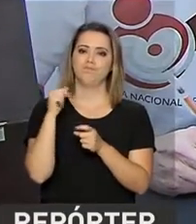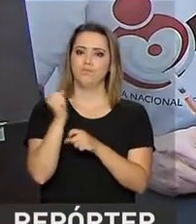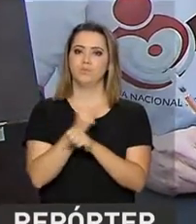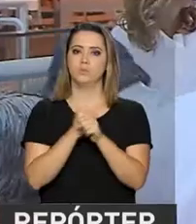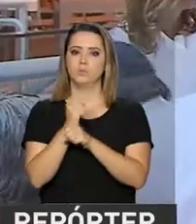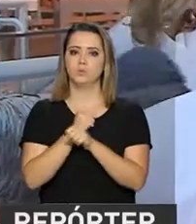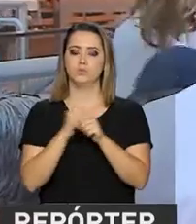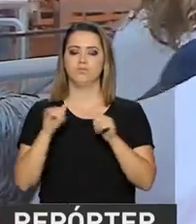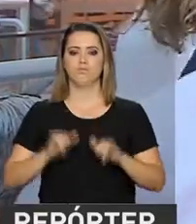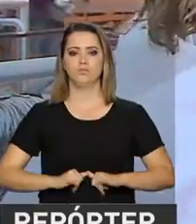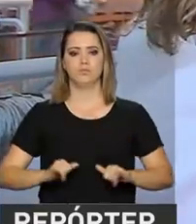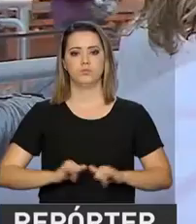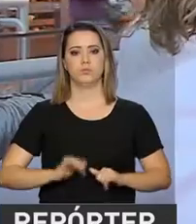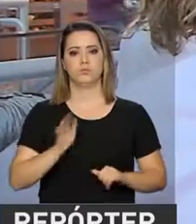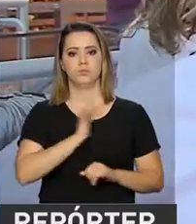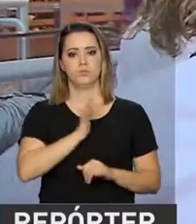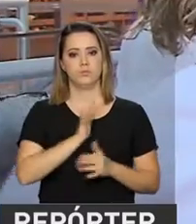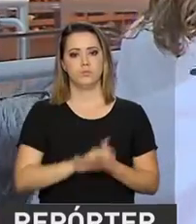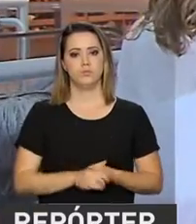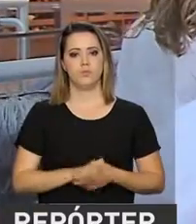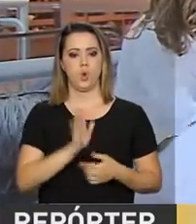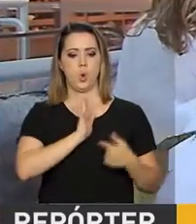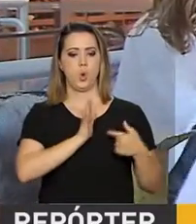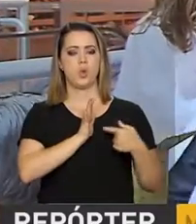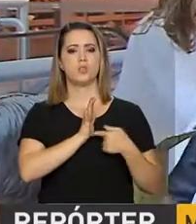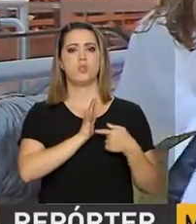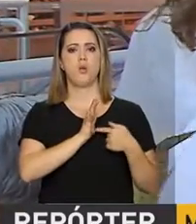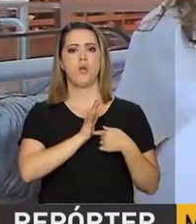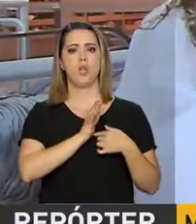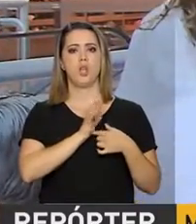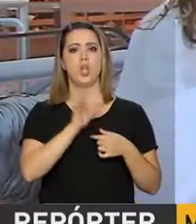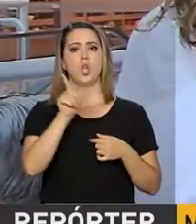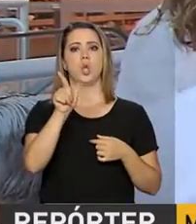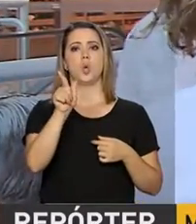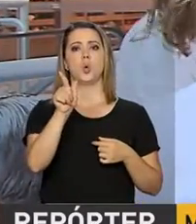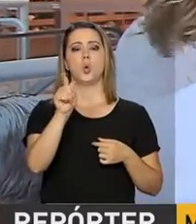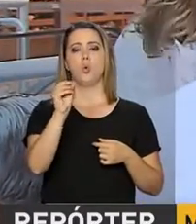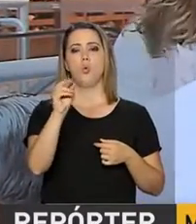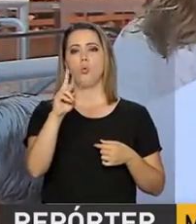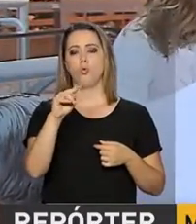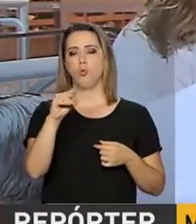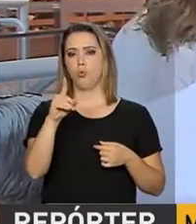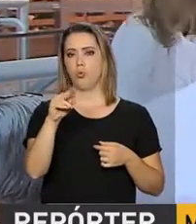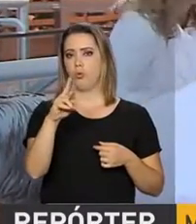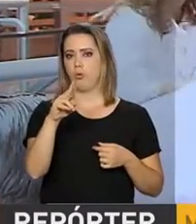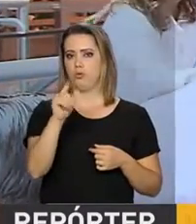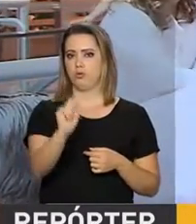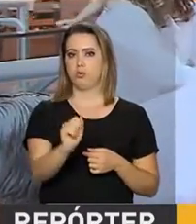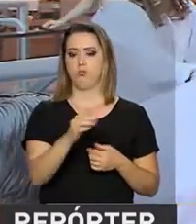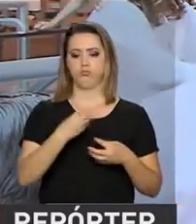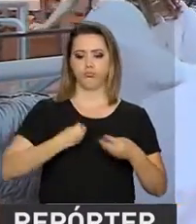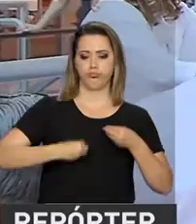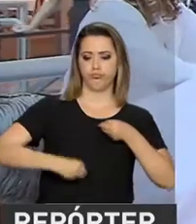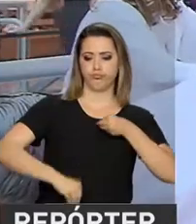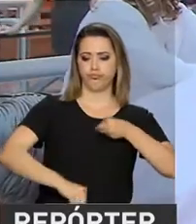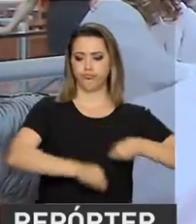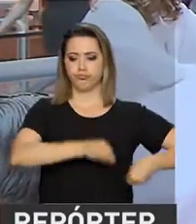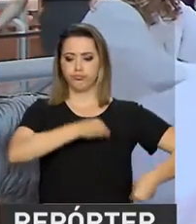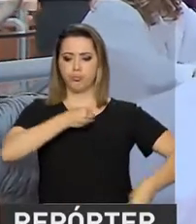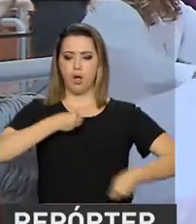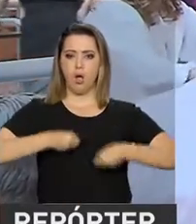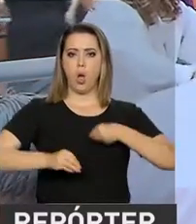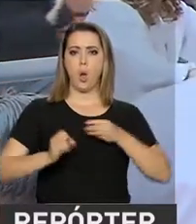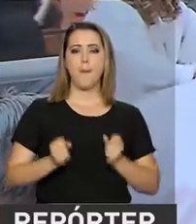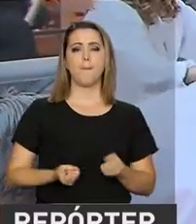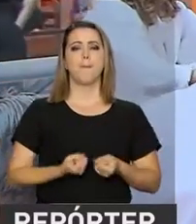colesterol é uma gordura que a gente tem circula no sangue da gente ele tem várias utilidades nosso organismo com produção de vitamina